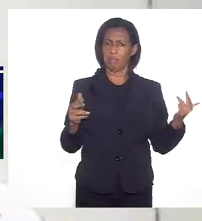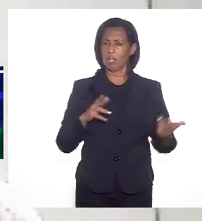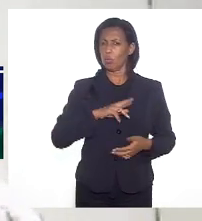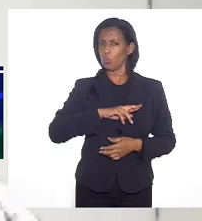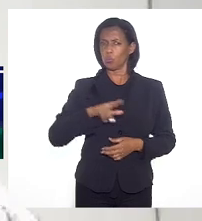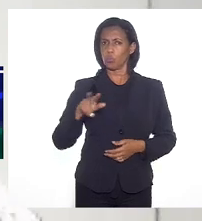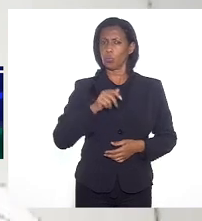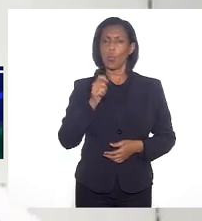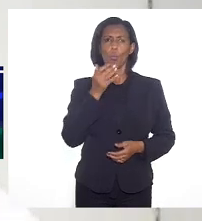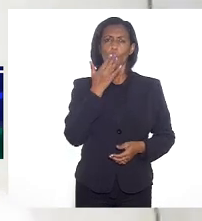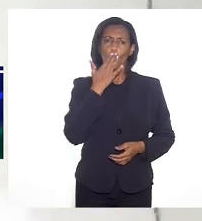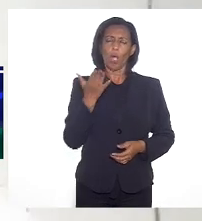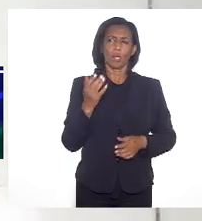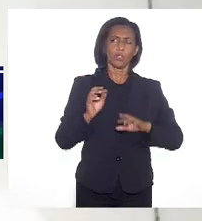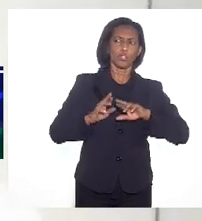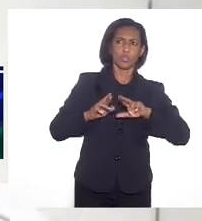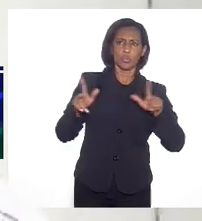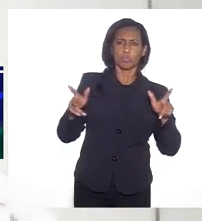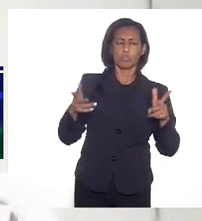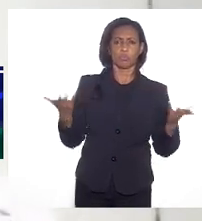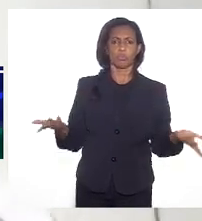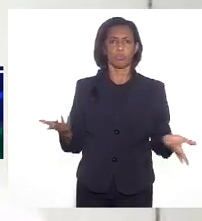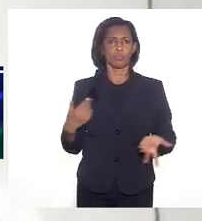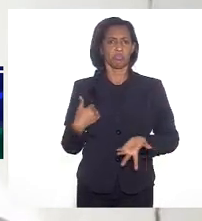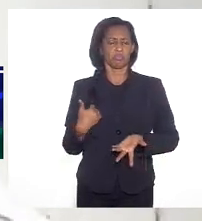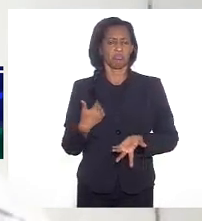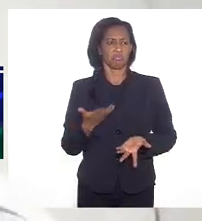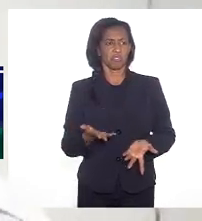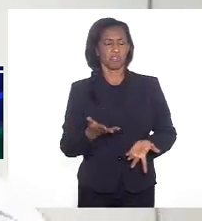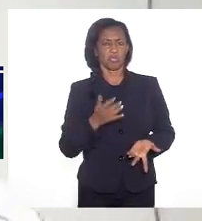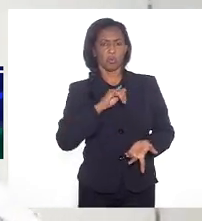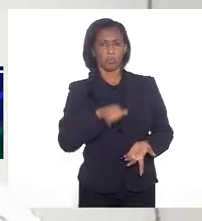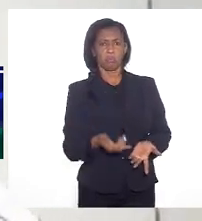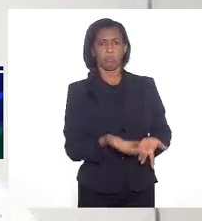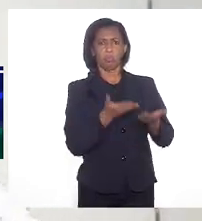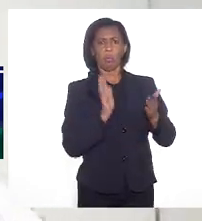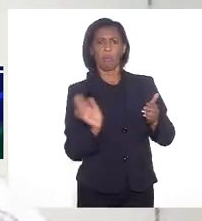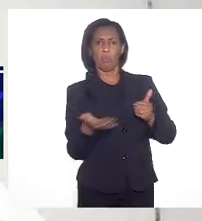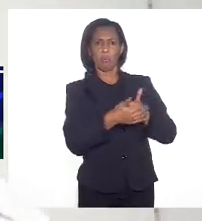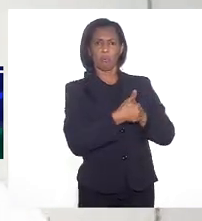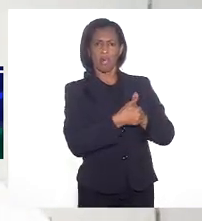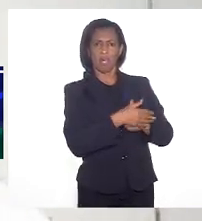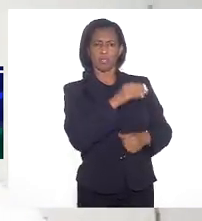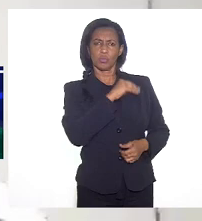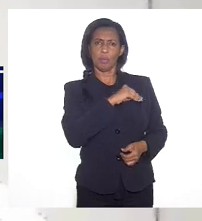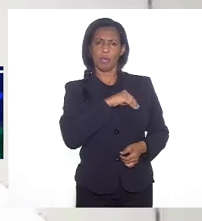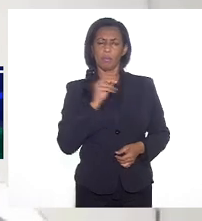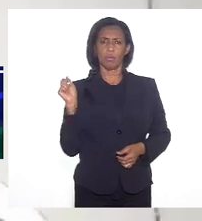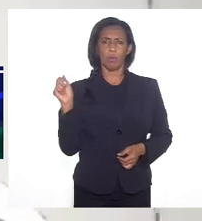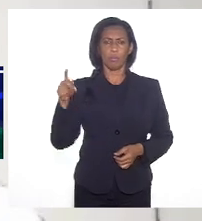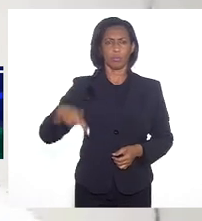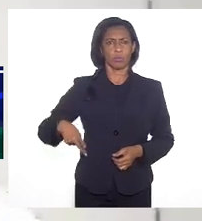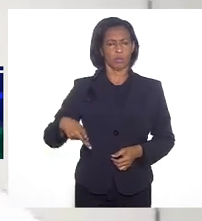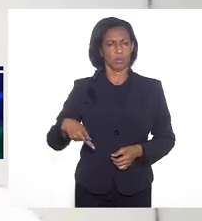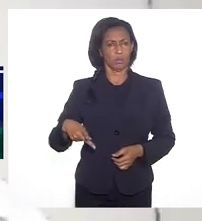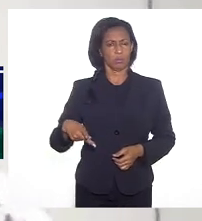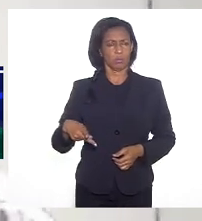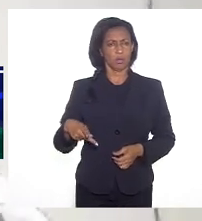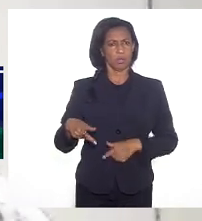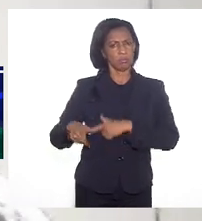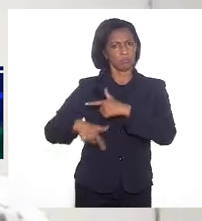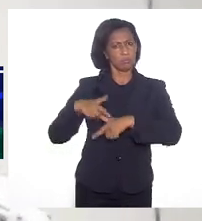há nenhum tipo de privilégio por trás do pagamento das aposentadorias dos servidores